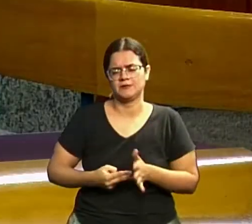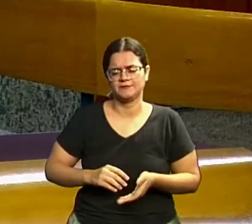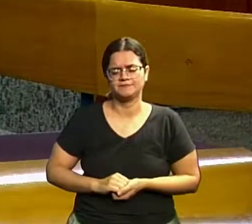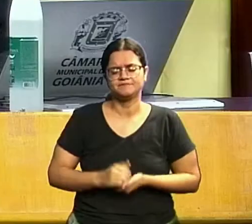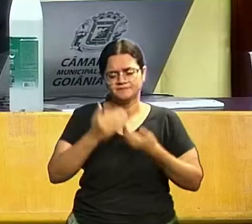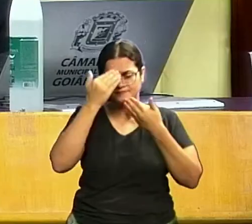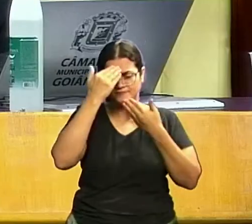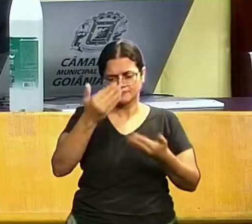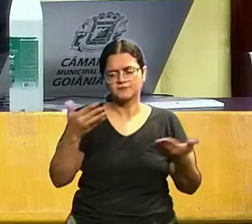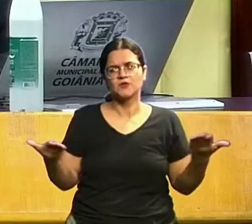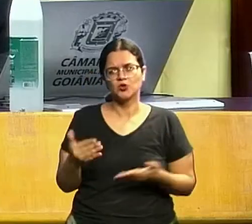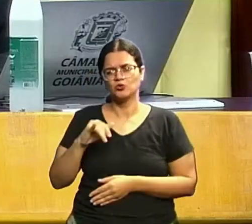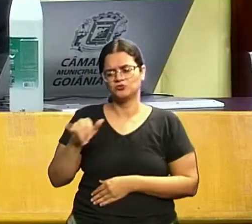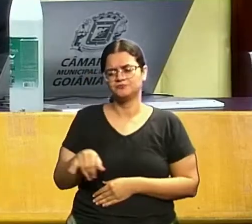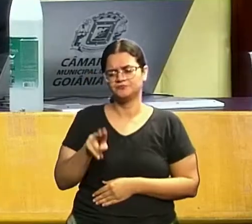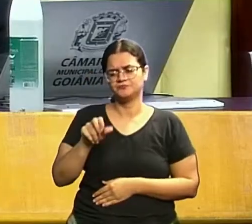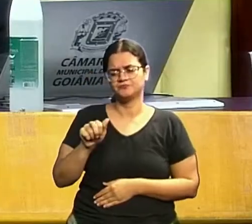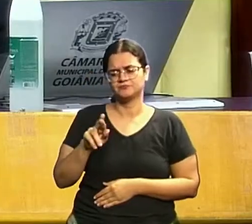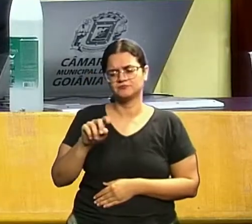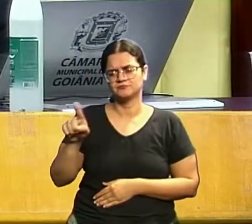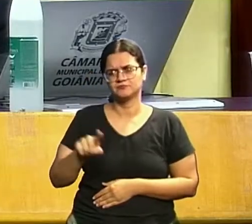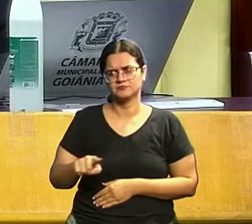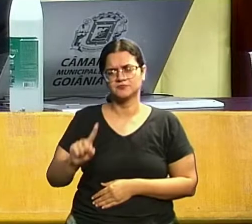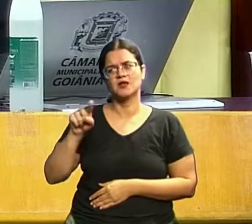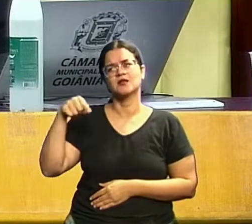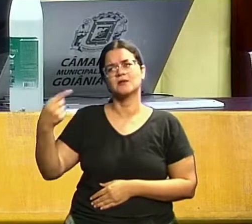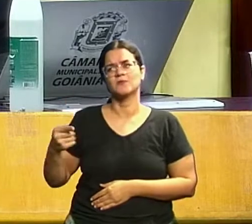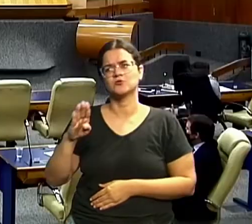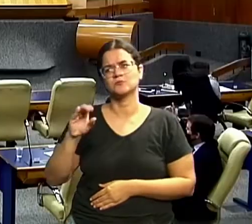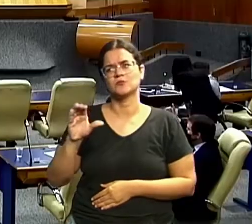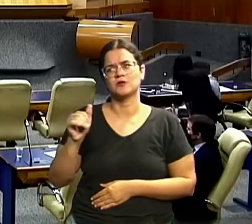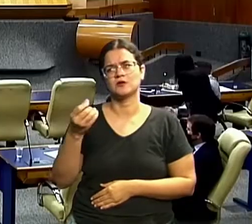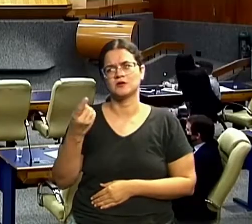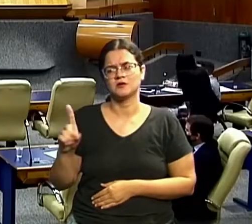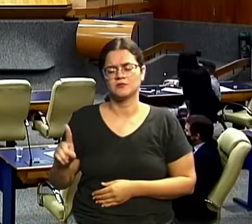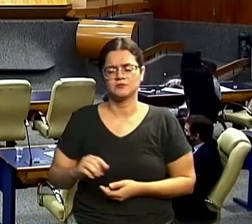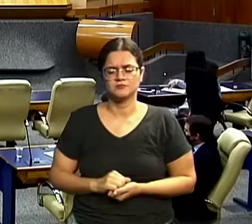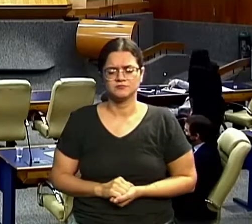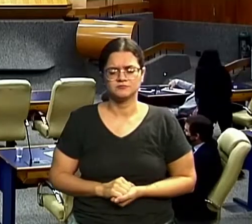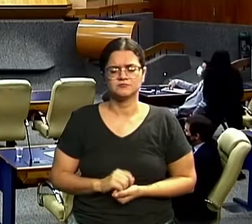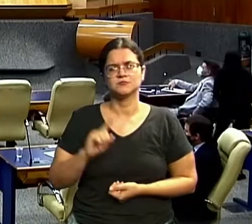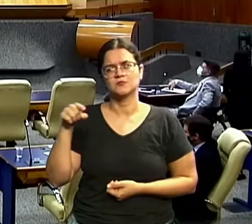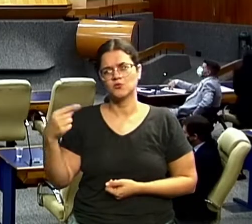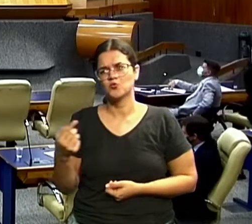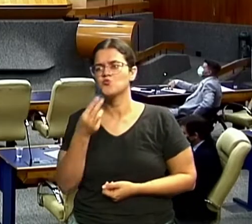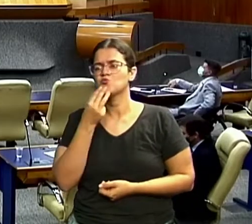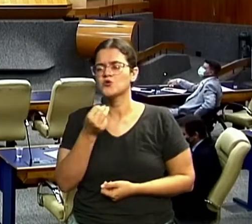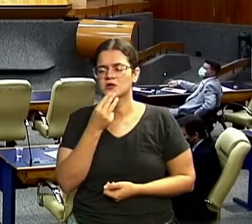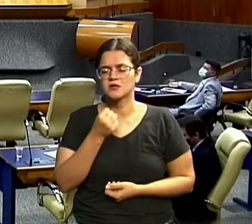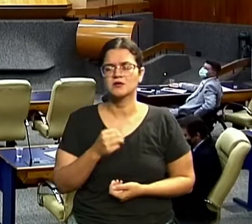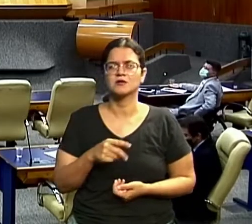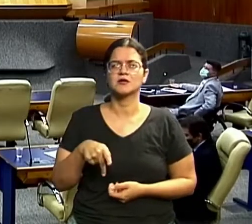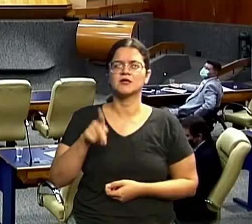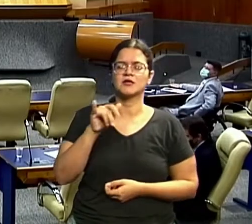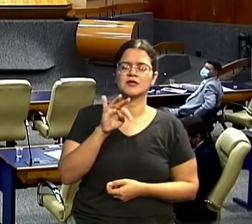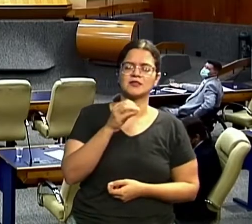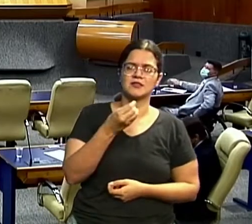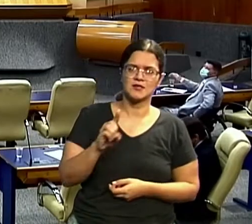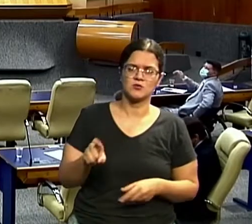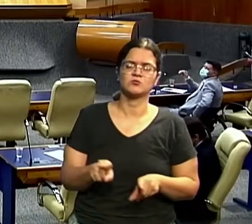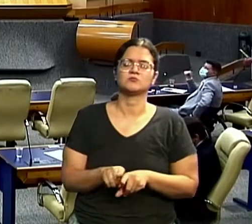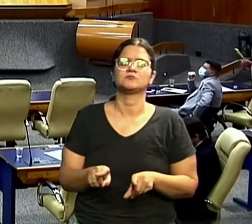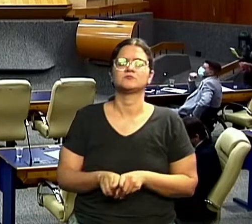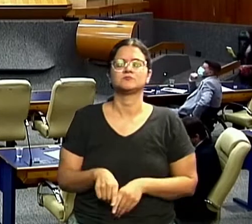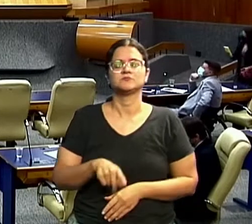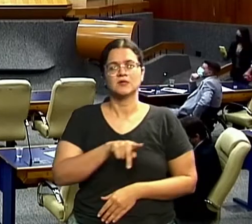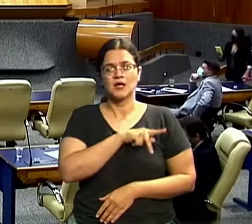Obrigado, vereadora. Vereador Juarez Lopes, pela ordem. Seguido, vereador Bocão. A vereador William e vereador Bocão. E o vereador Quitão.